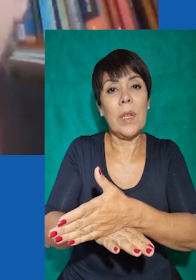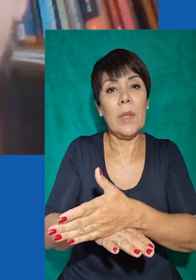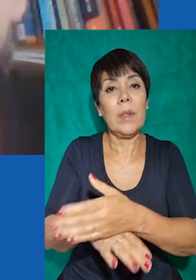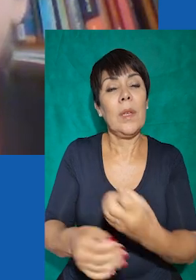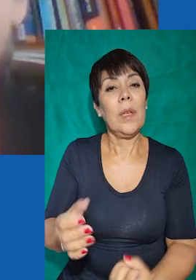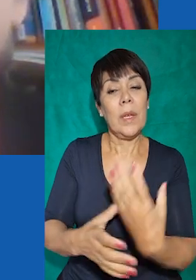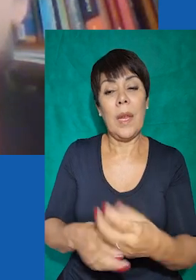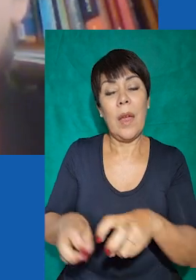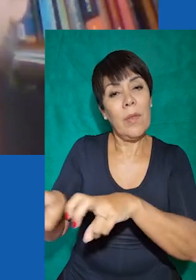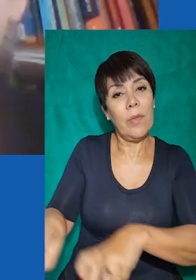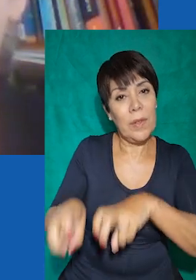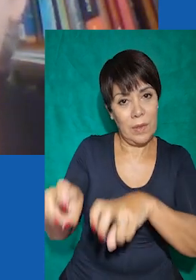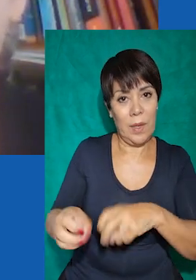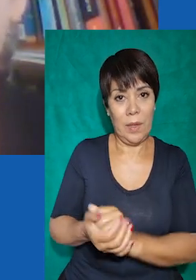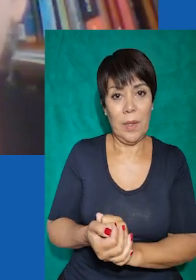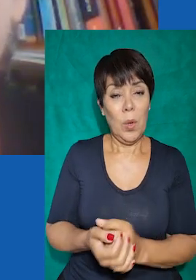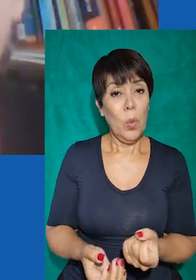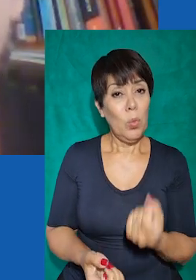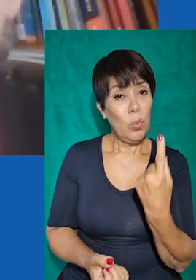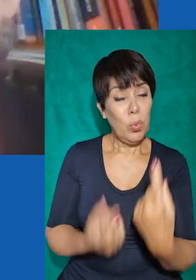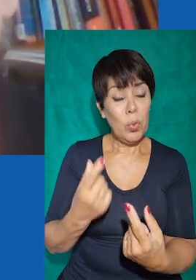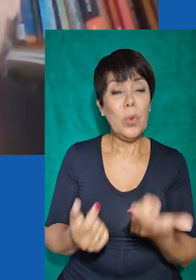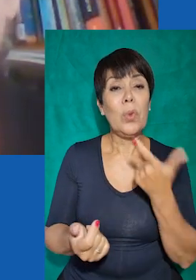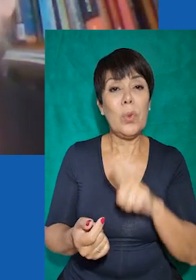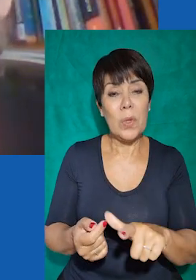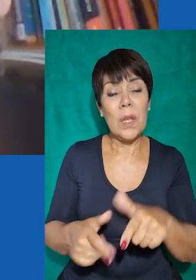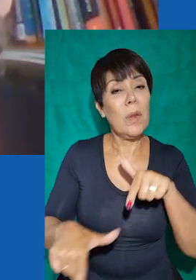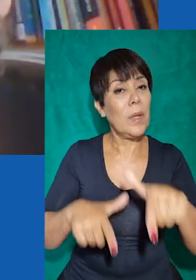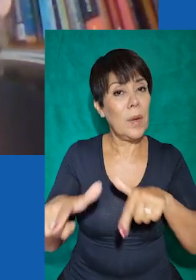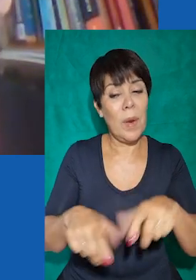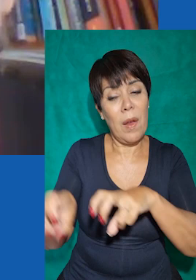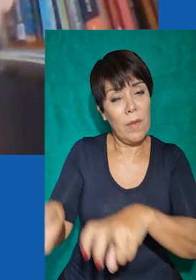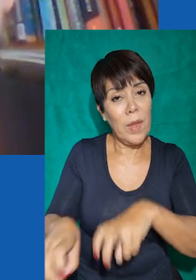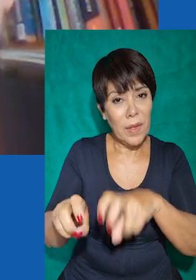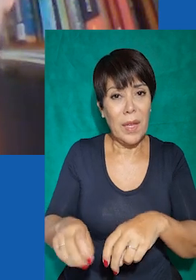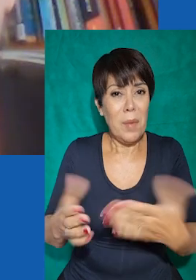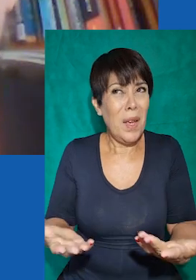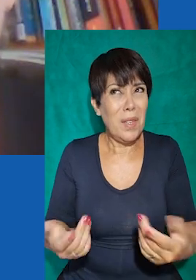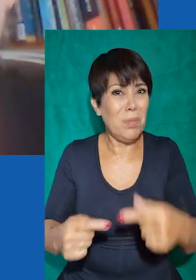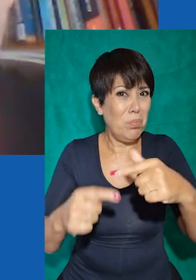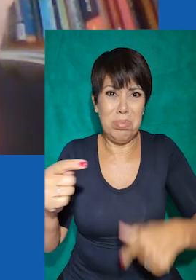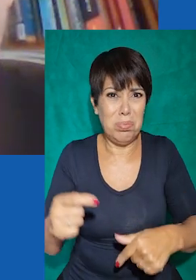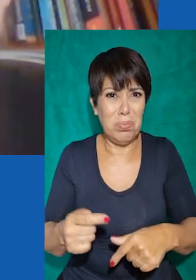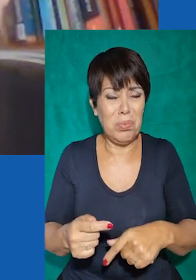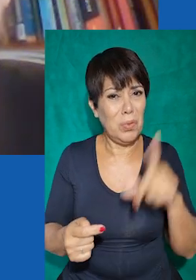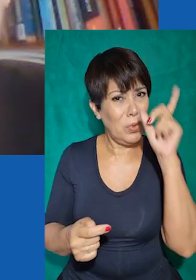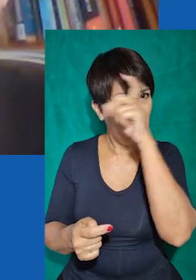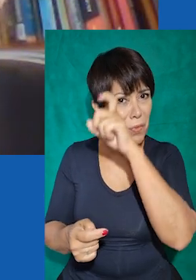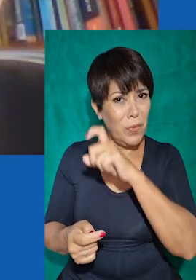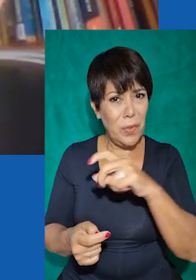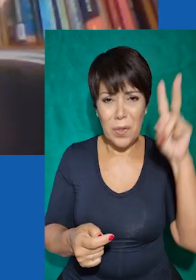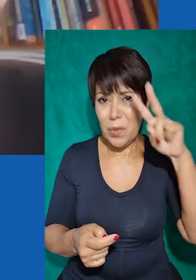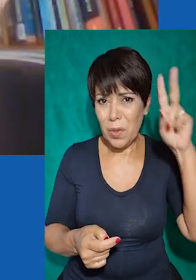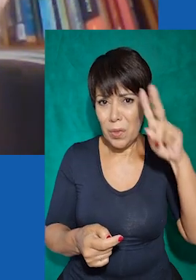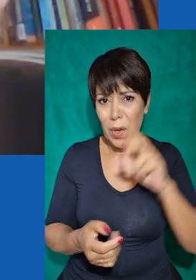suas fazendas. Alguns ficaram no fundo das fazendas, servindo de mão de obra, enfim, foi uma situação terrível, que